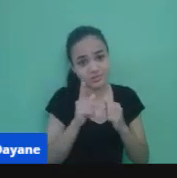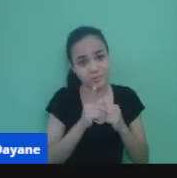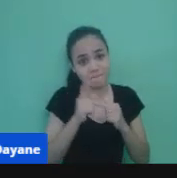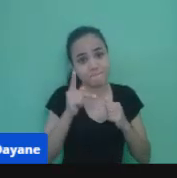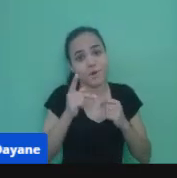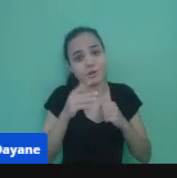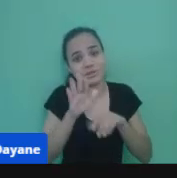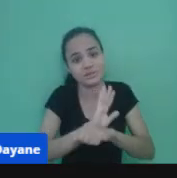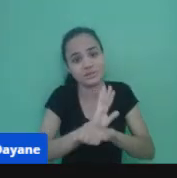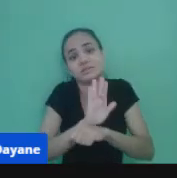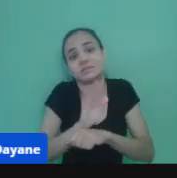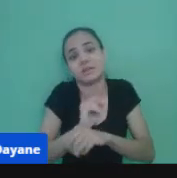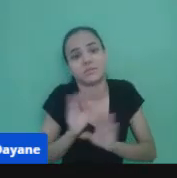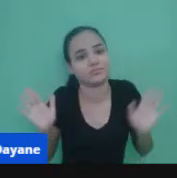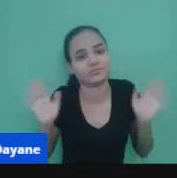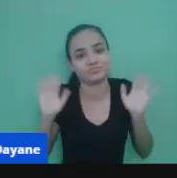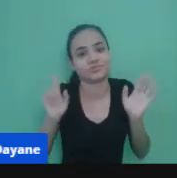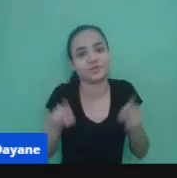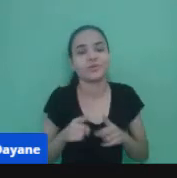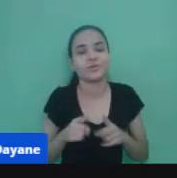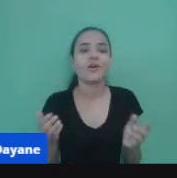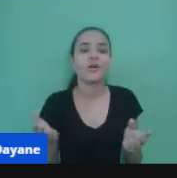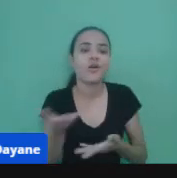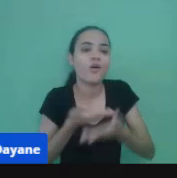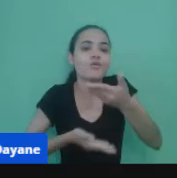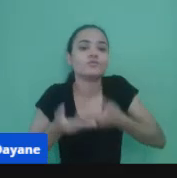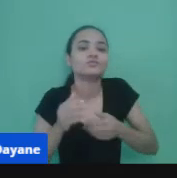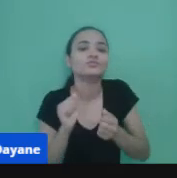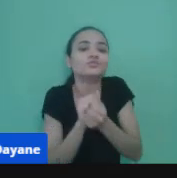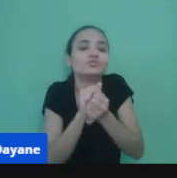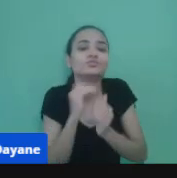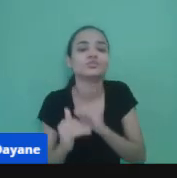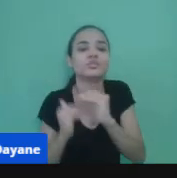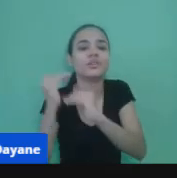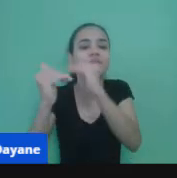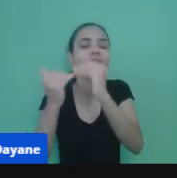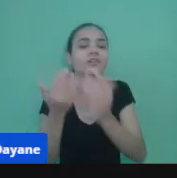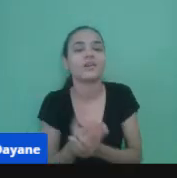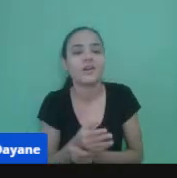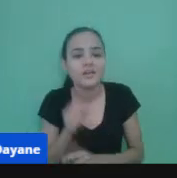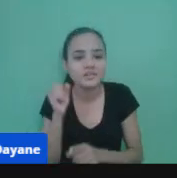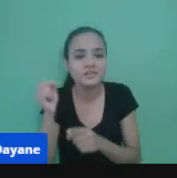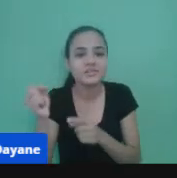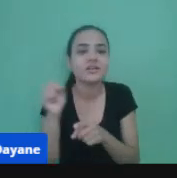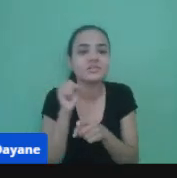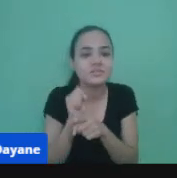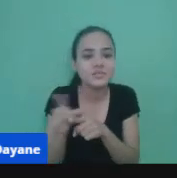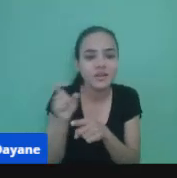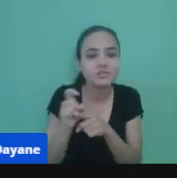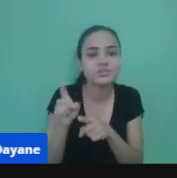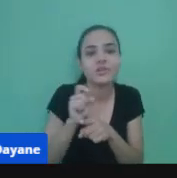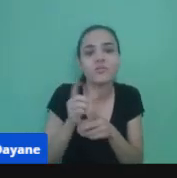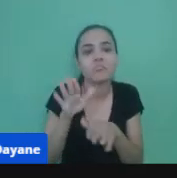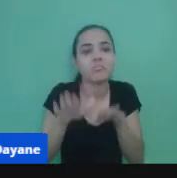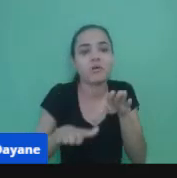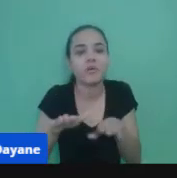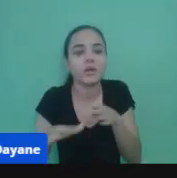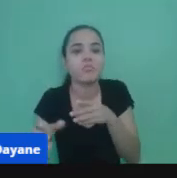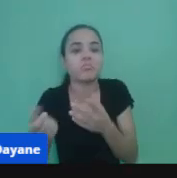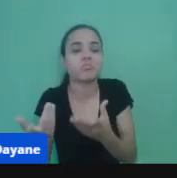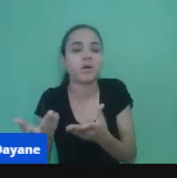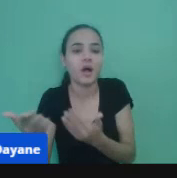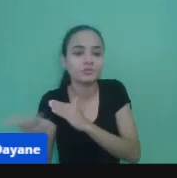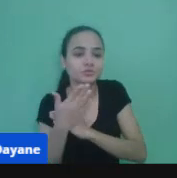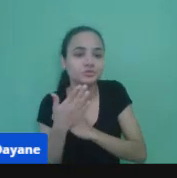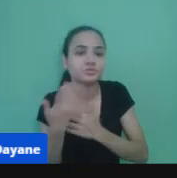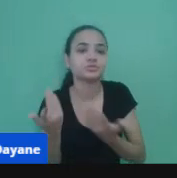as críticas, elas são bem-vindas, tá? Fiquem à vontade para comentar aí no chat, e agradeço, então, mais